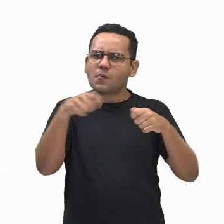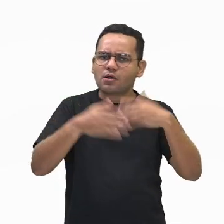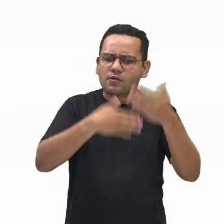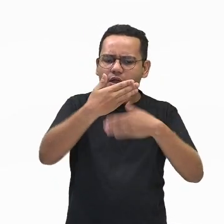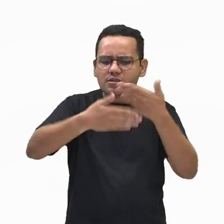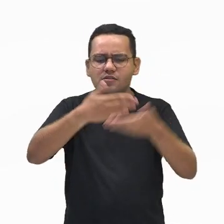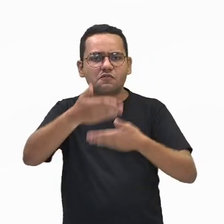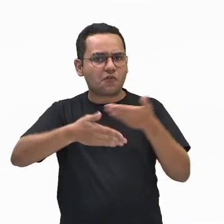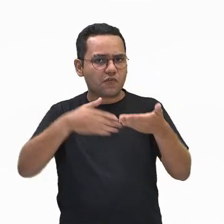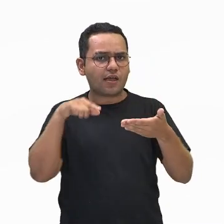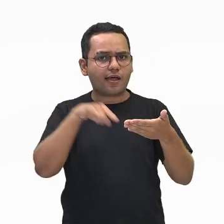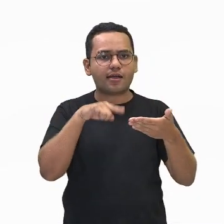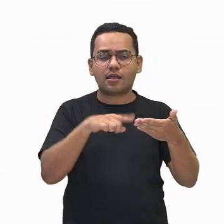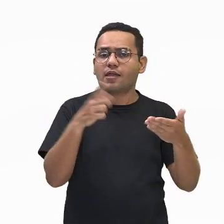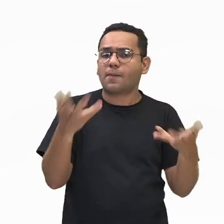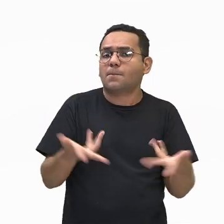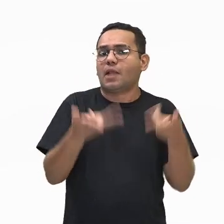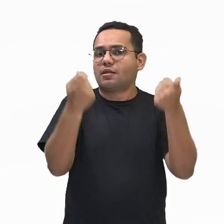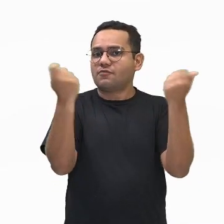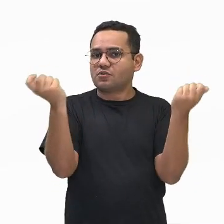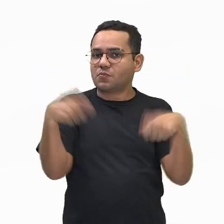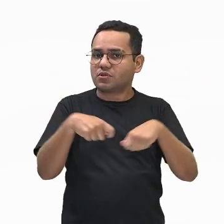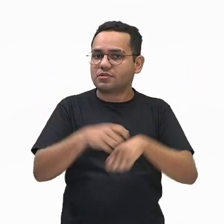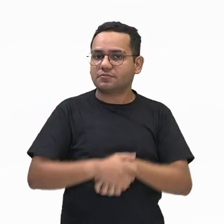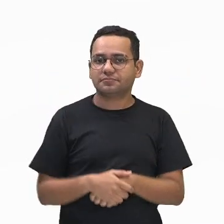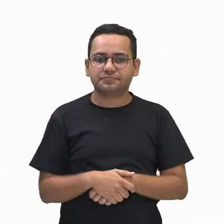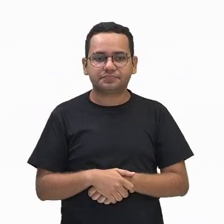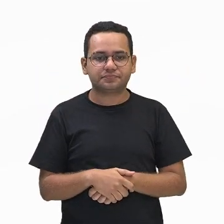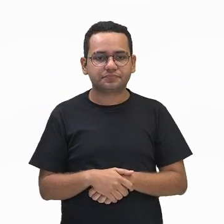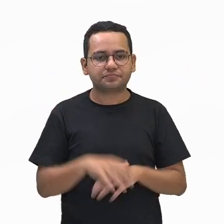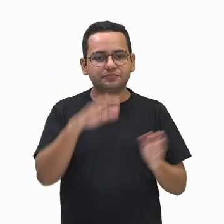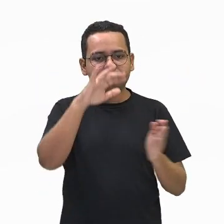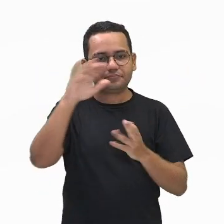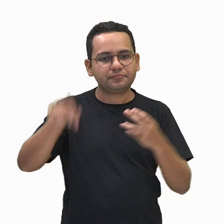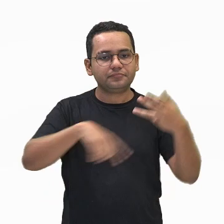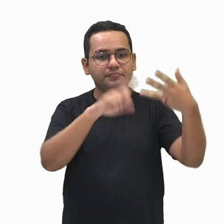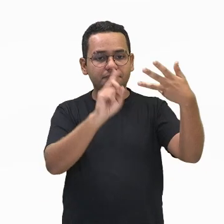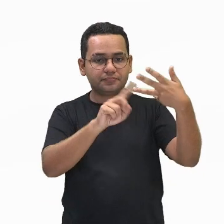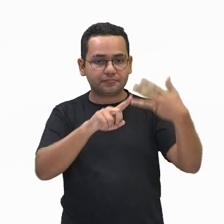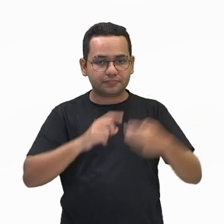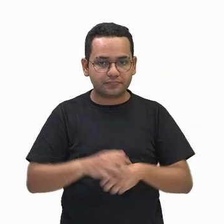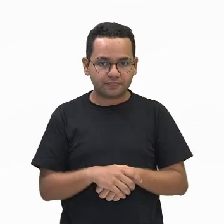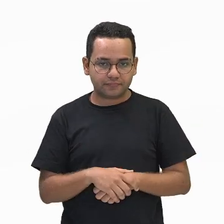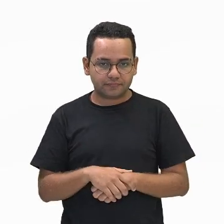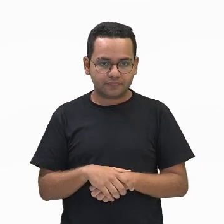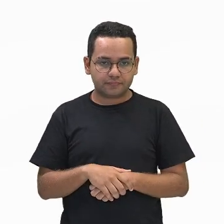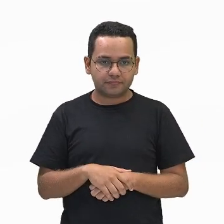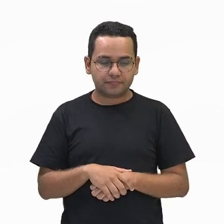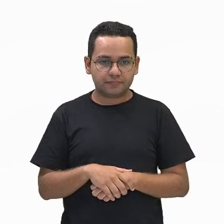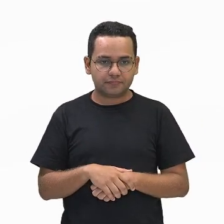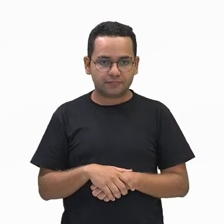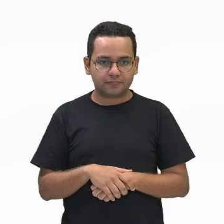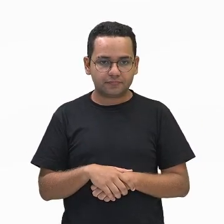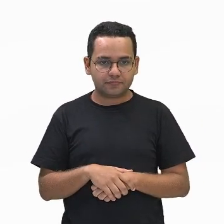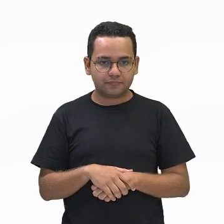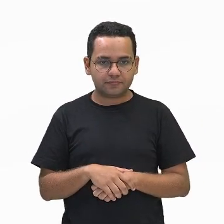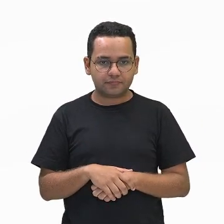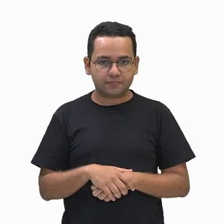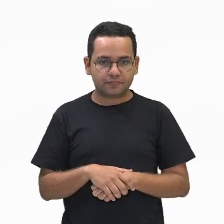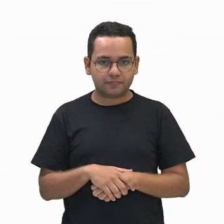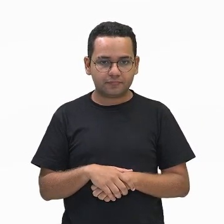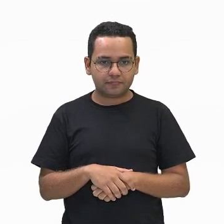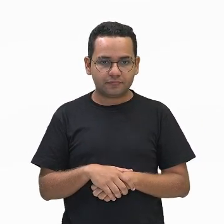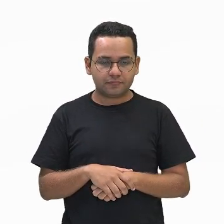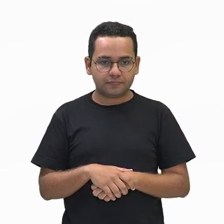maneira bastante eficaz, certo? Na sequência, vocês vão observar, a gente